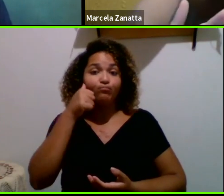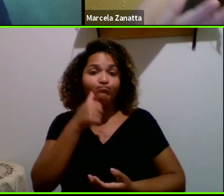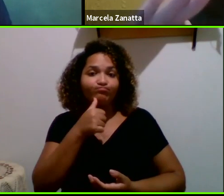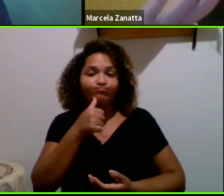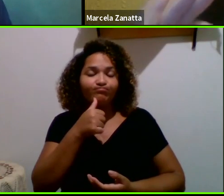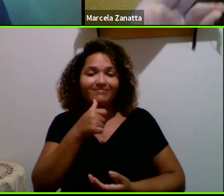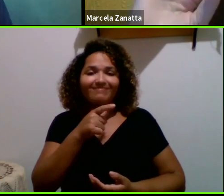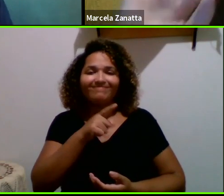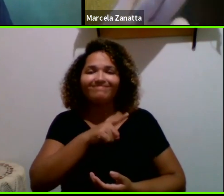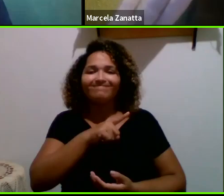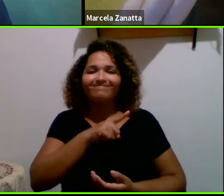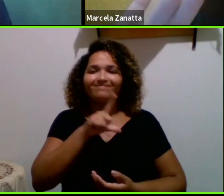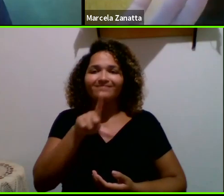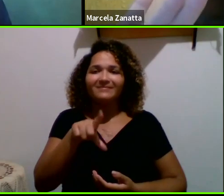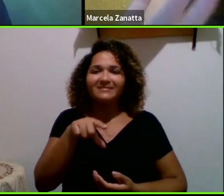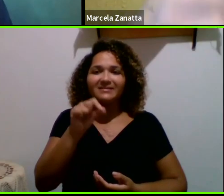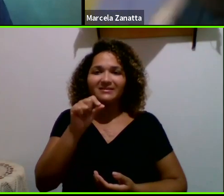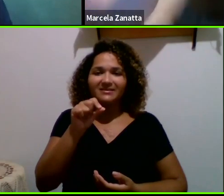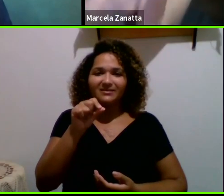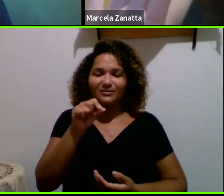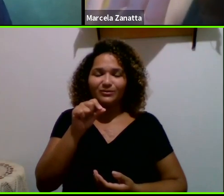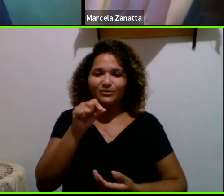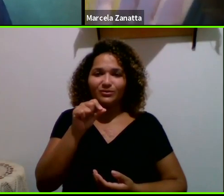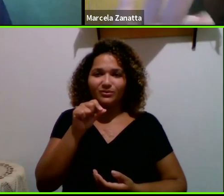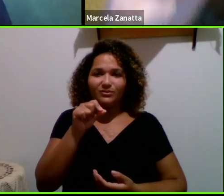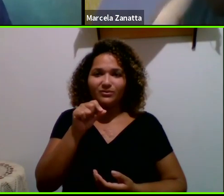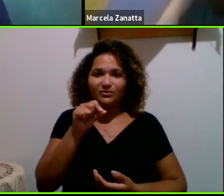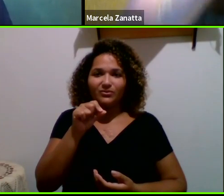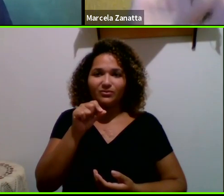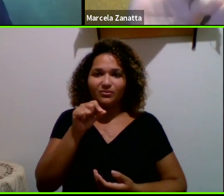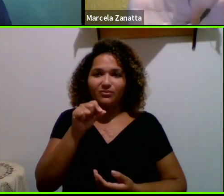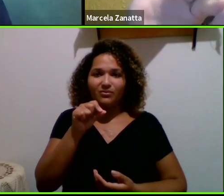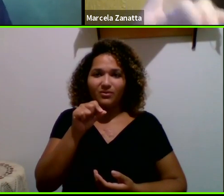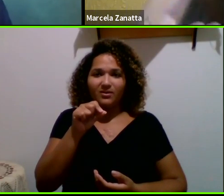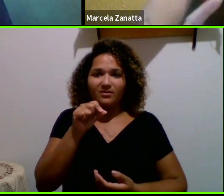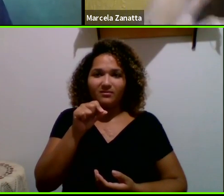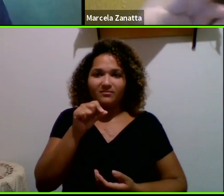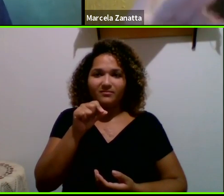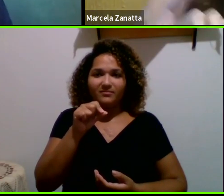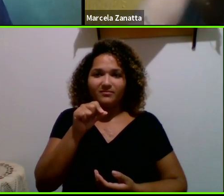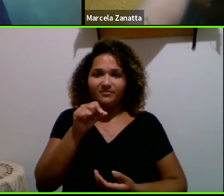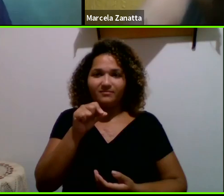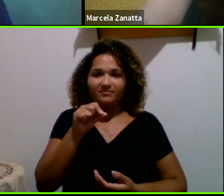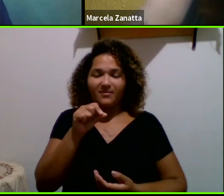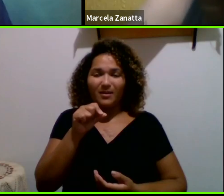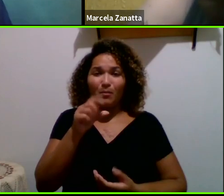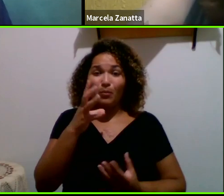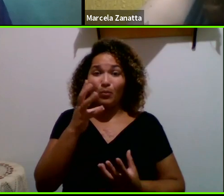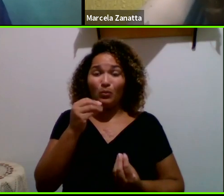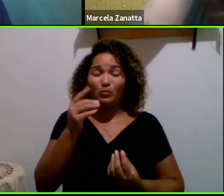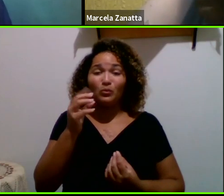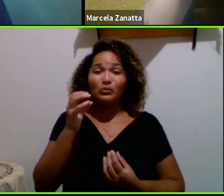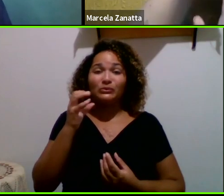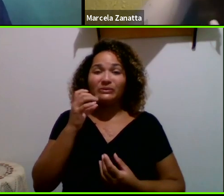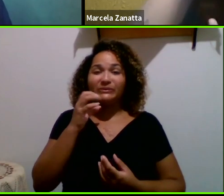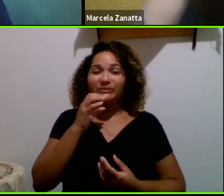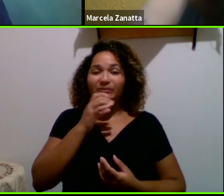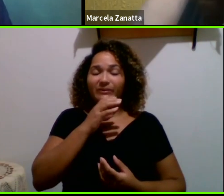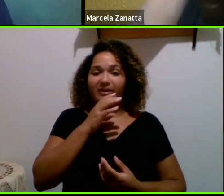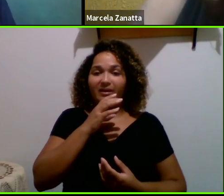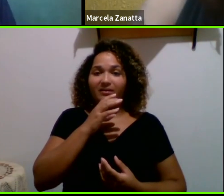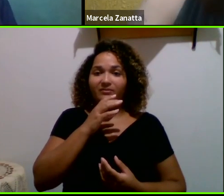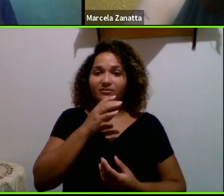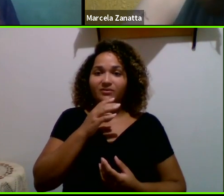mulheres, geralmente, elas querem cozinhar. Geralmente. Elas gostam de cozinhar. Mas a percepção é materna. Então,